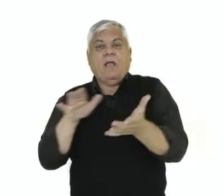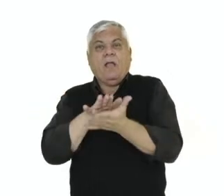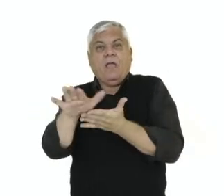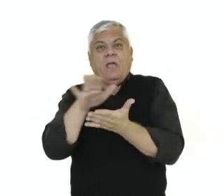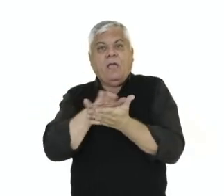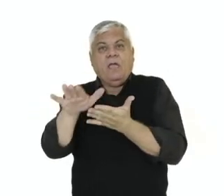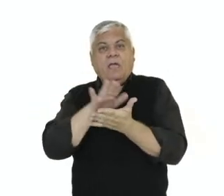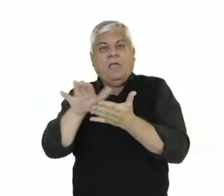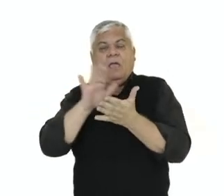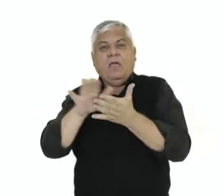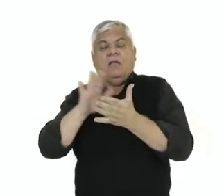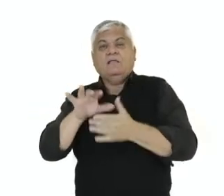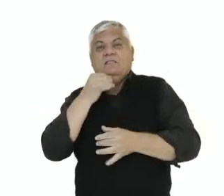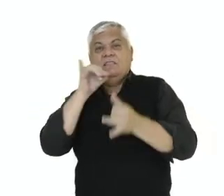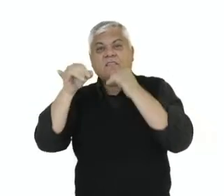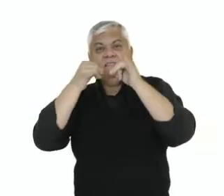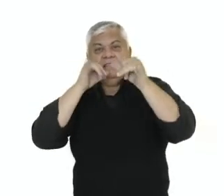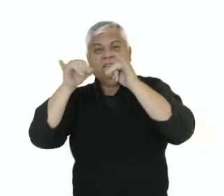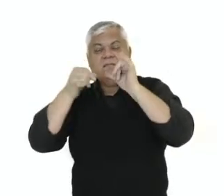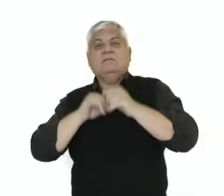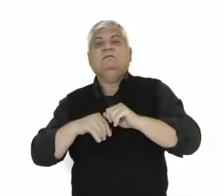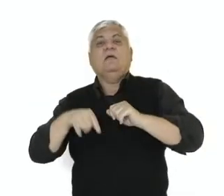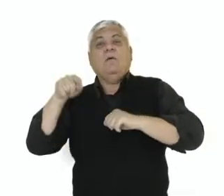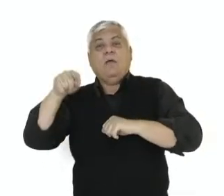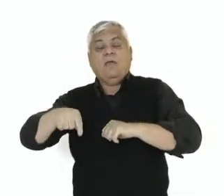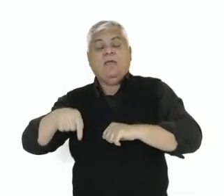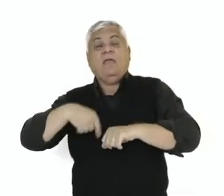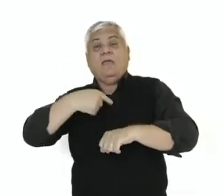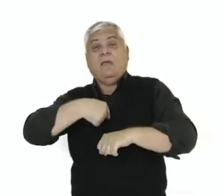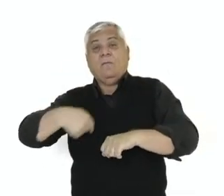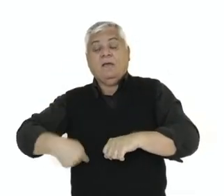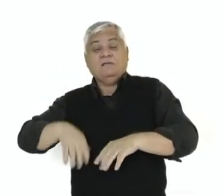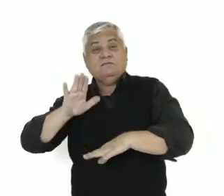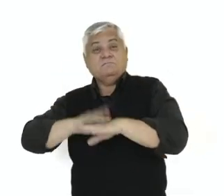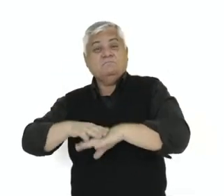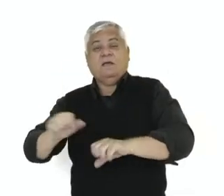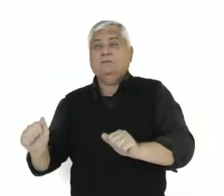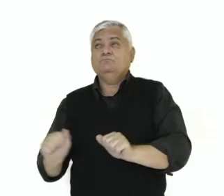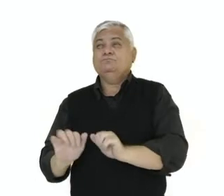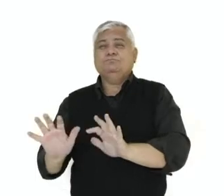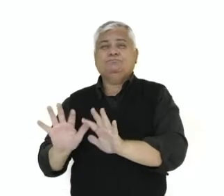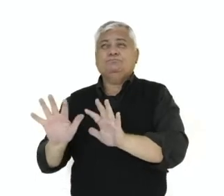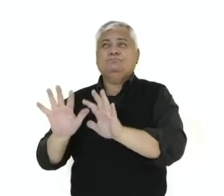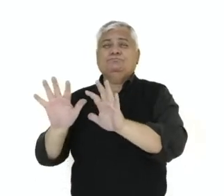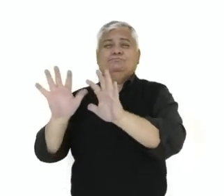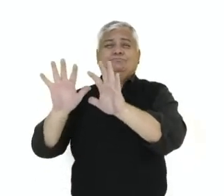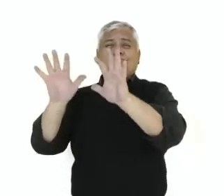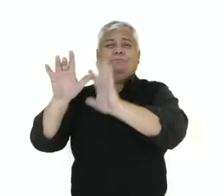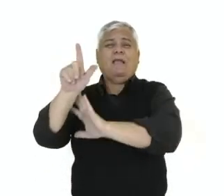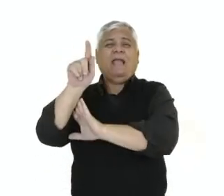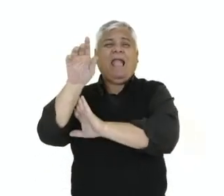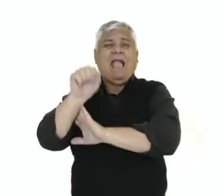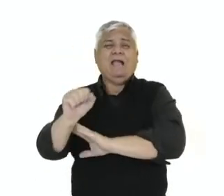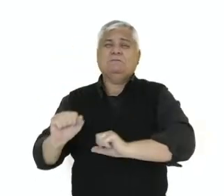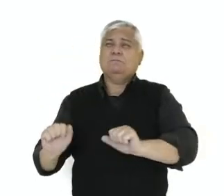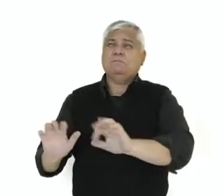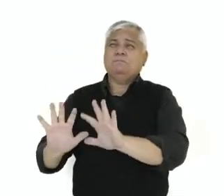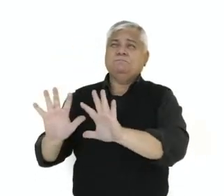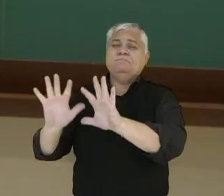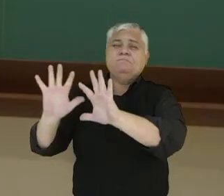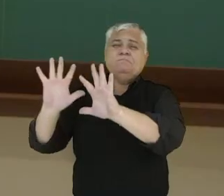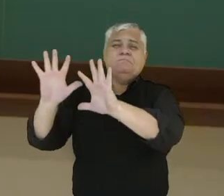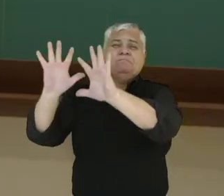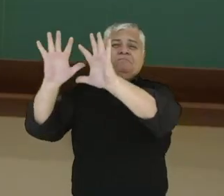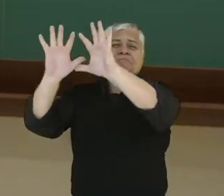e, consequentemente, na atualidade, é um dos maiores emissores de gases que contribuem aí para modificar as